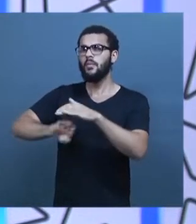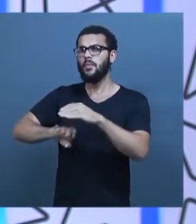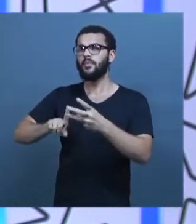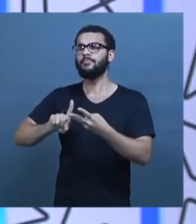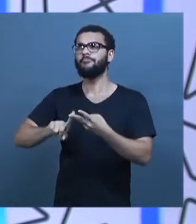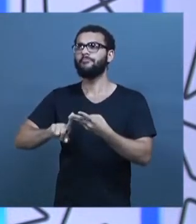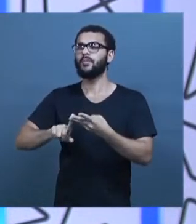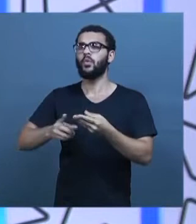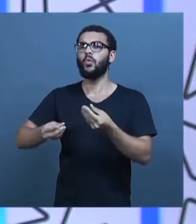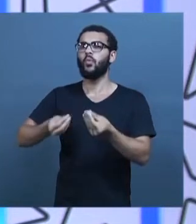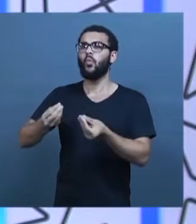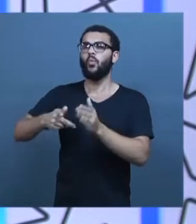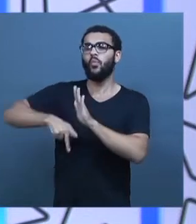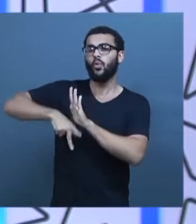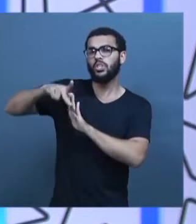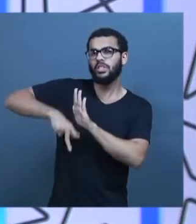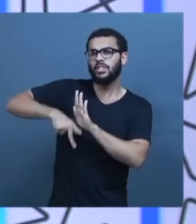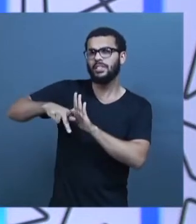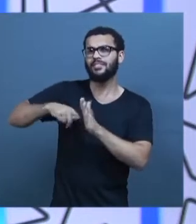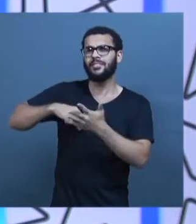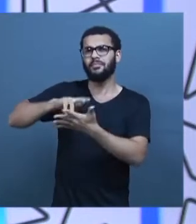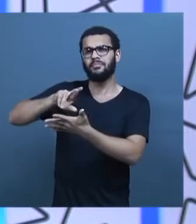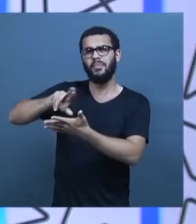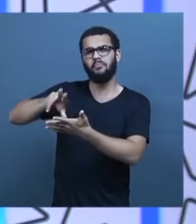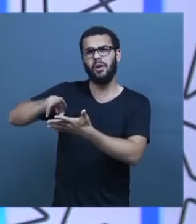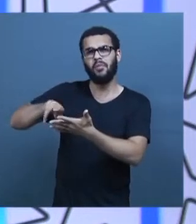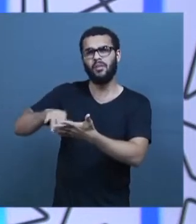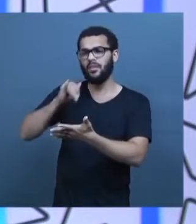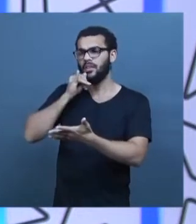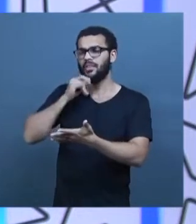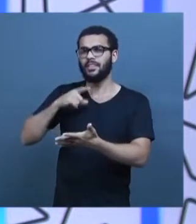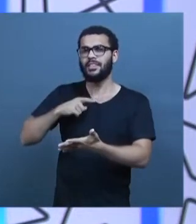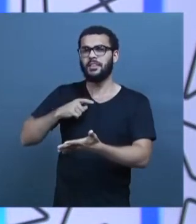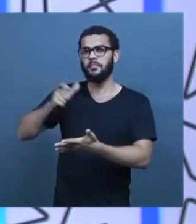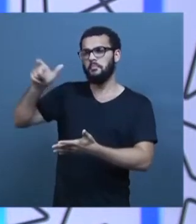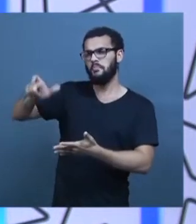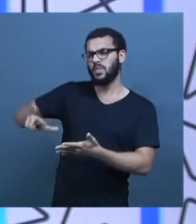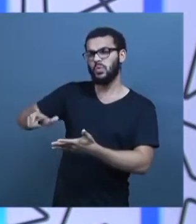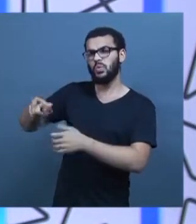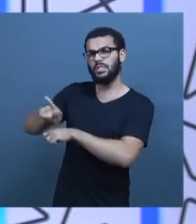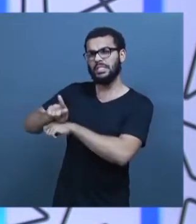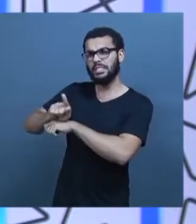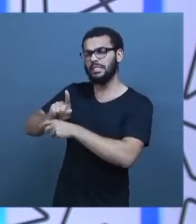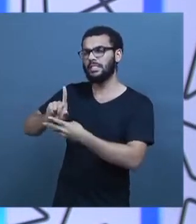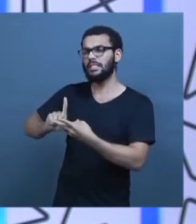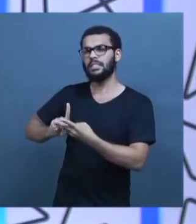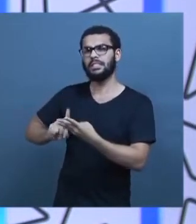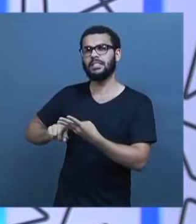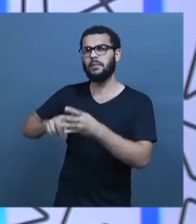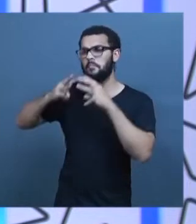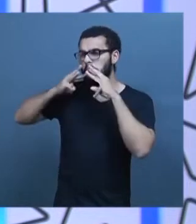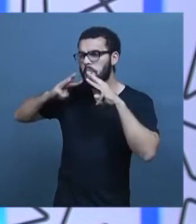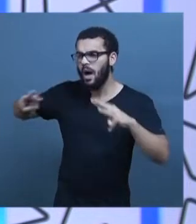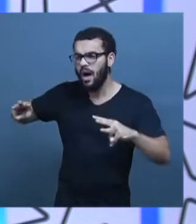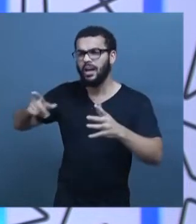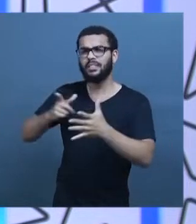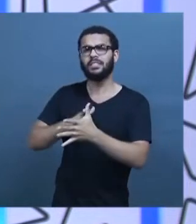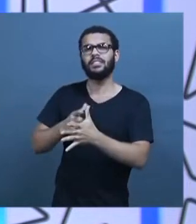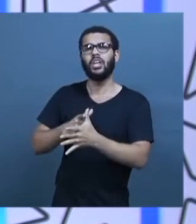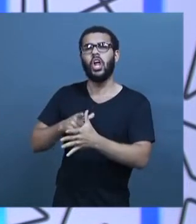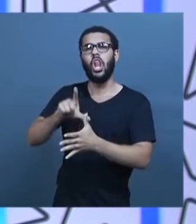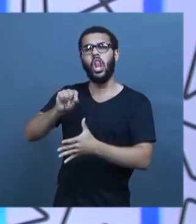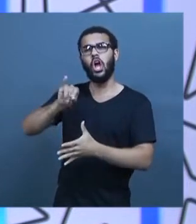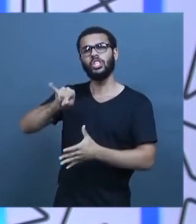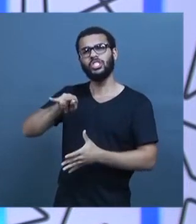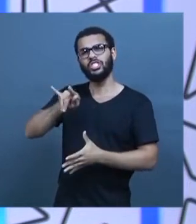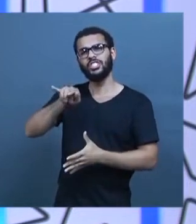gerenciamento de projetos e outras áreas, como gestão de pessoas, marketing, operações, logística e assim